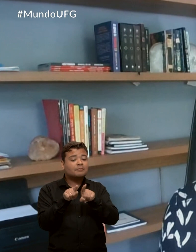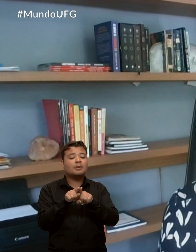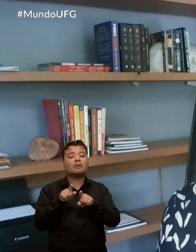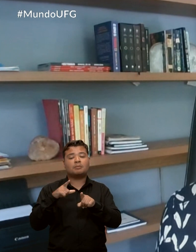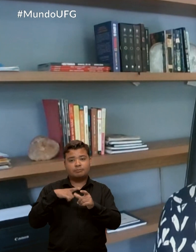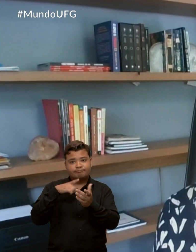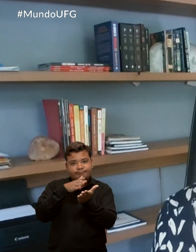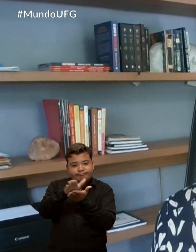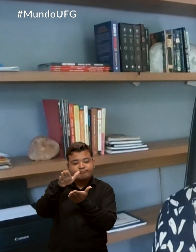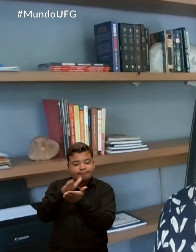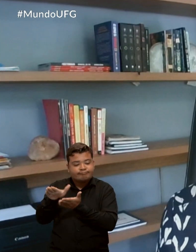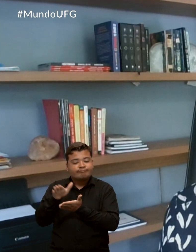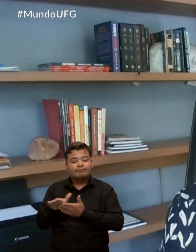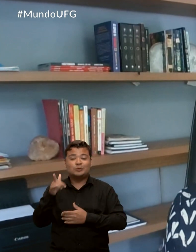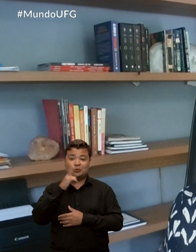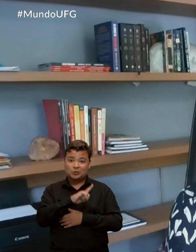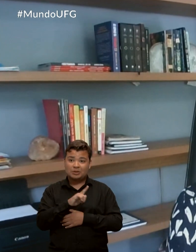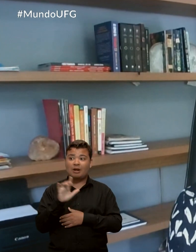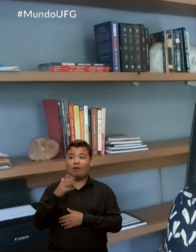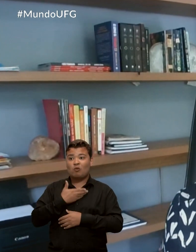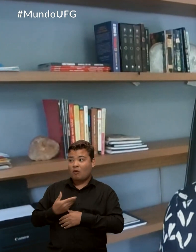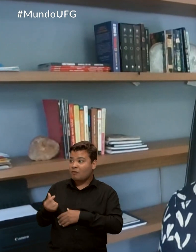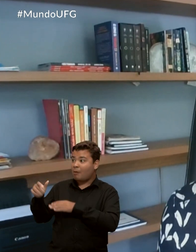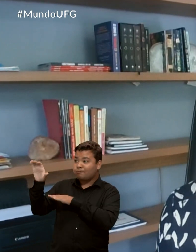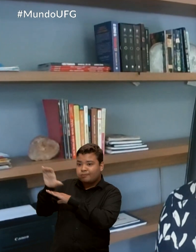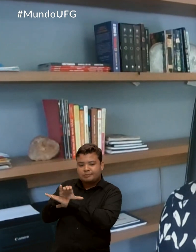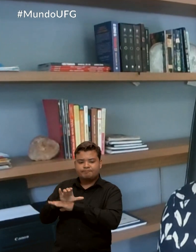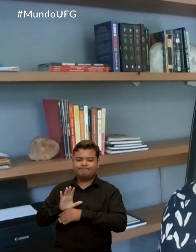assim, sem incentivo, né?